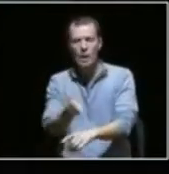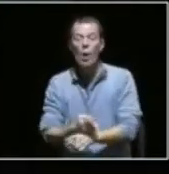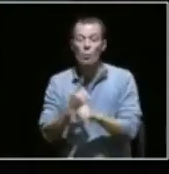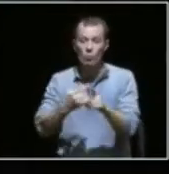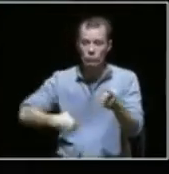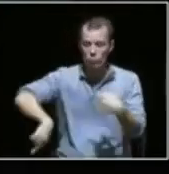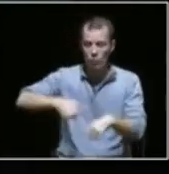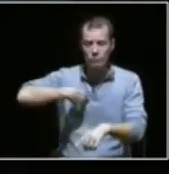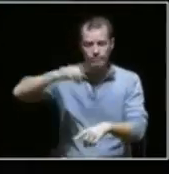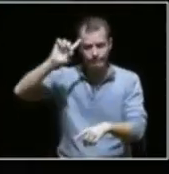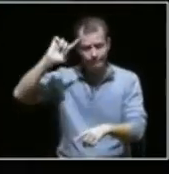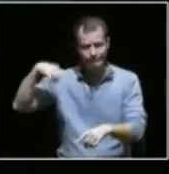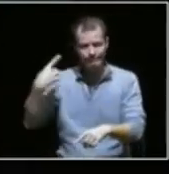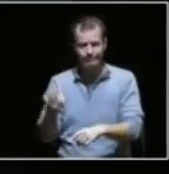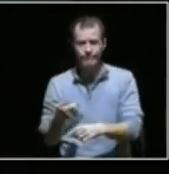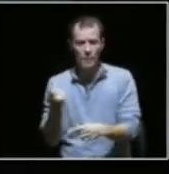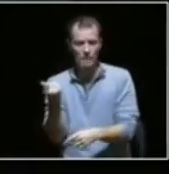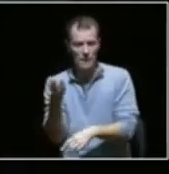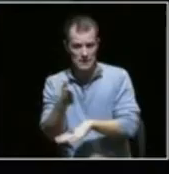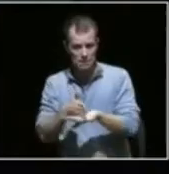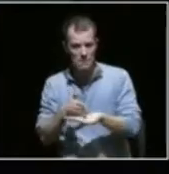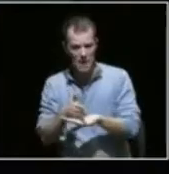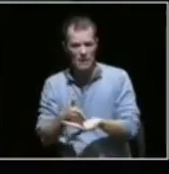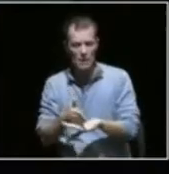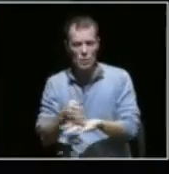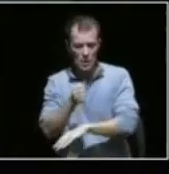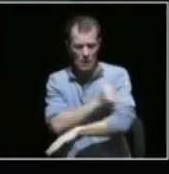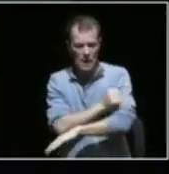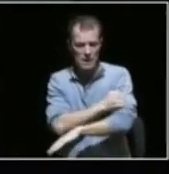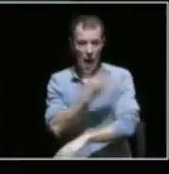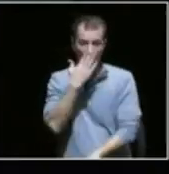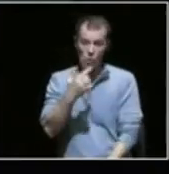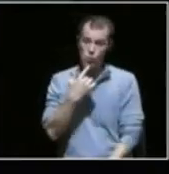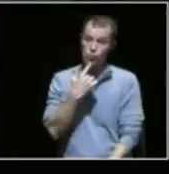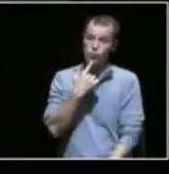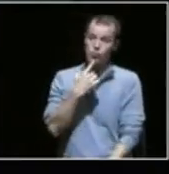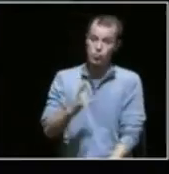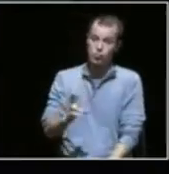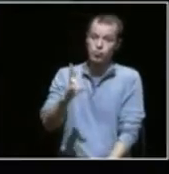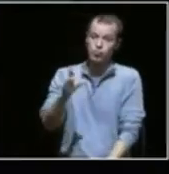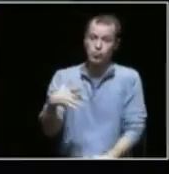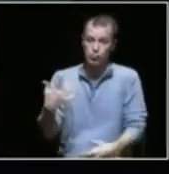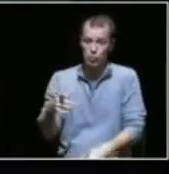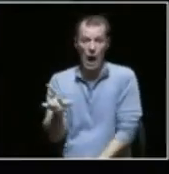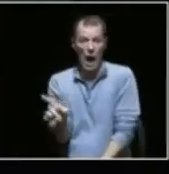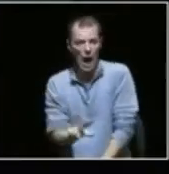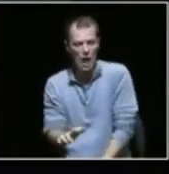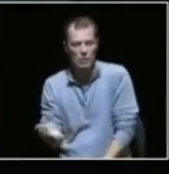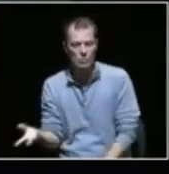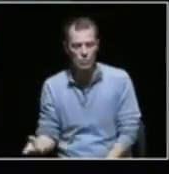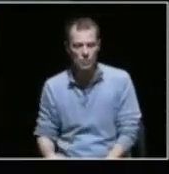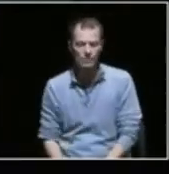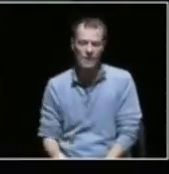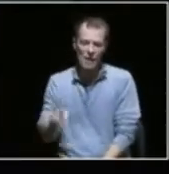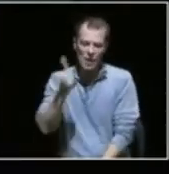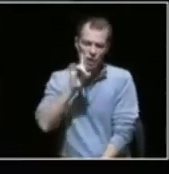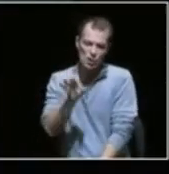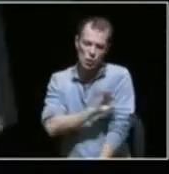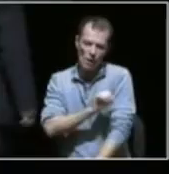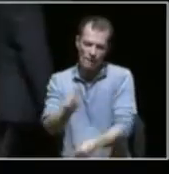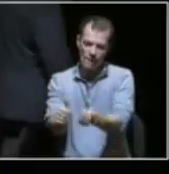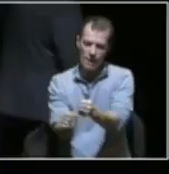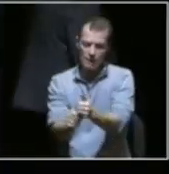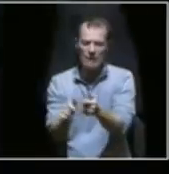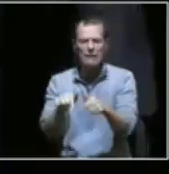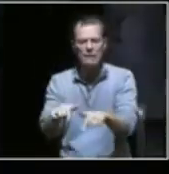nós sabemos que o preço médio da habitação é particularmente elevado no concelho de Lisboa. Senhora vereadora, não